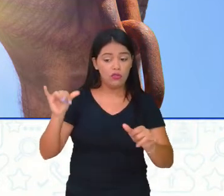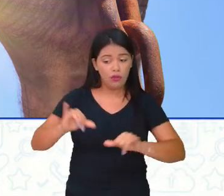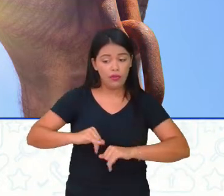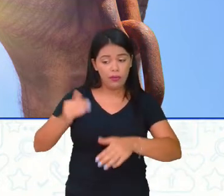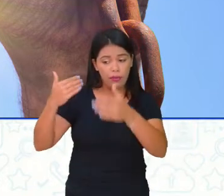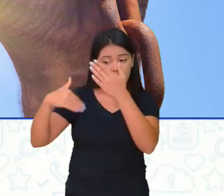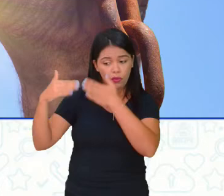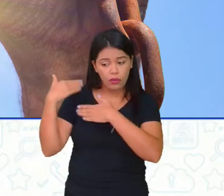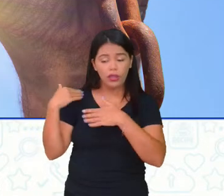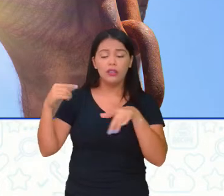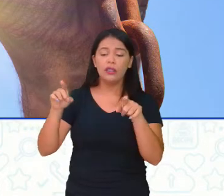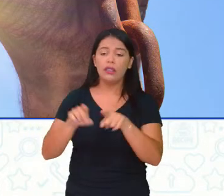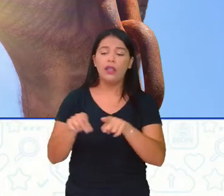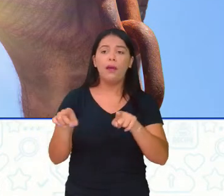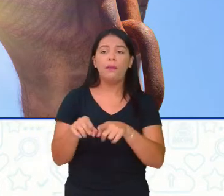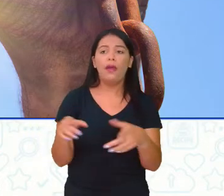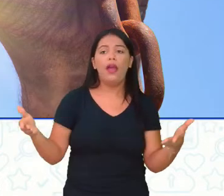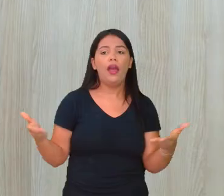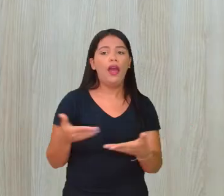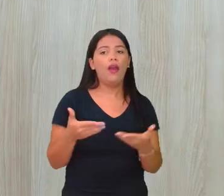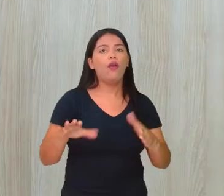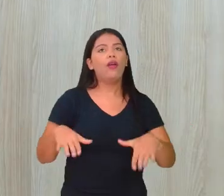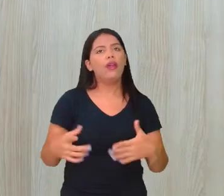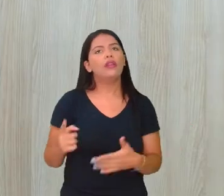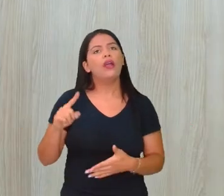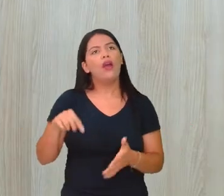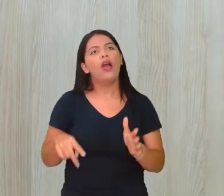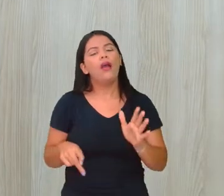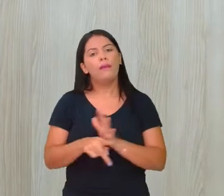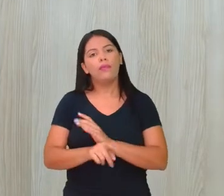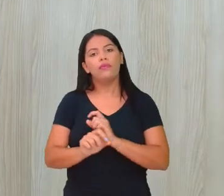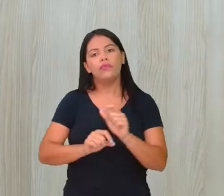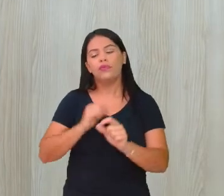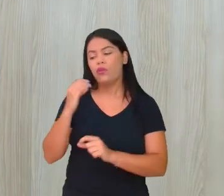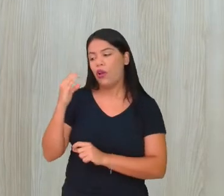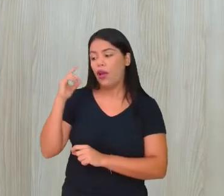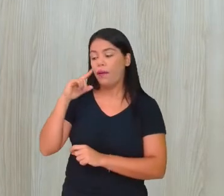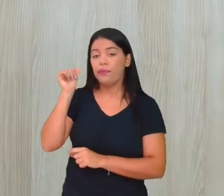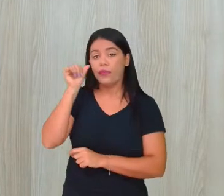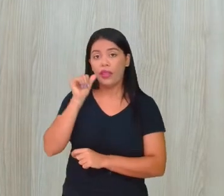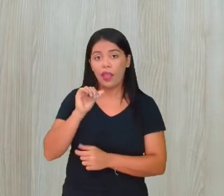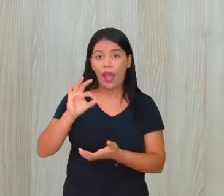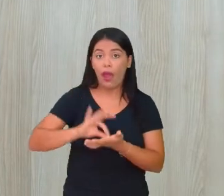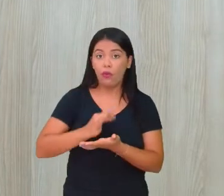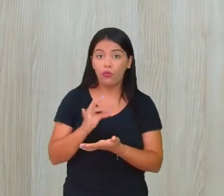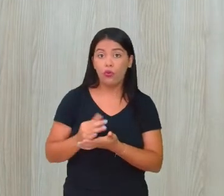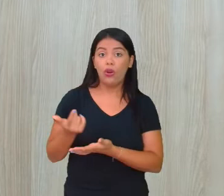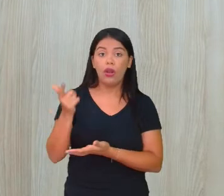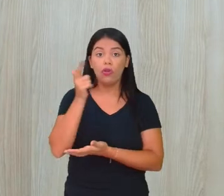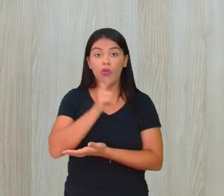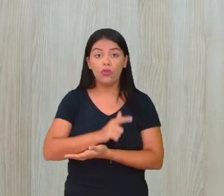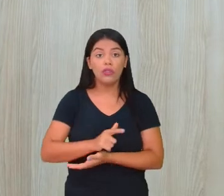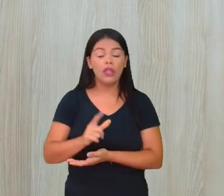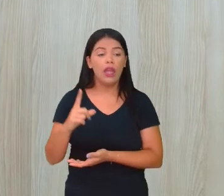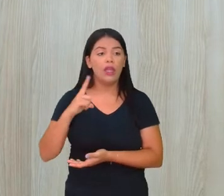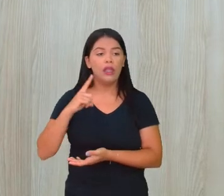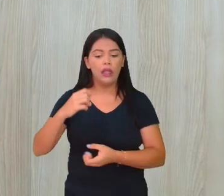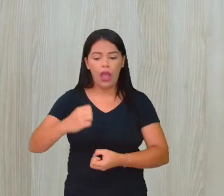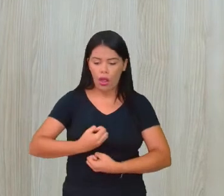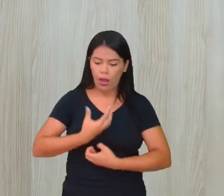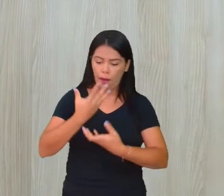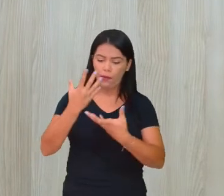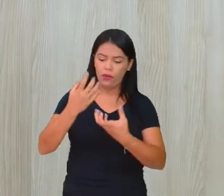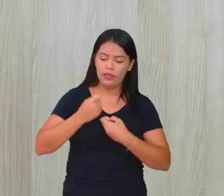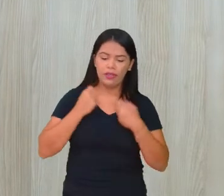isso, acho que Conceição Evaristo, ela consegue tratar temas muito pesados com um lirismo muito próprio, com uma beleza,